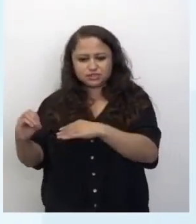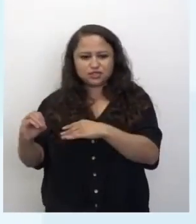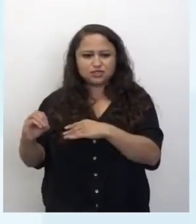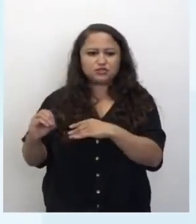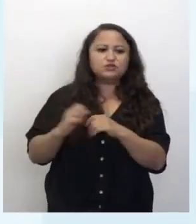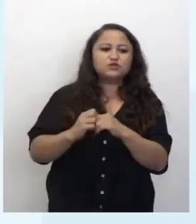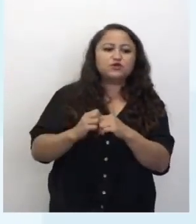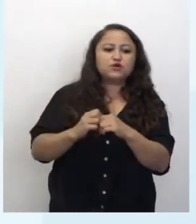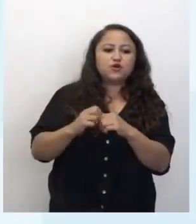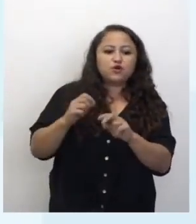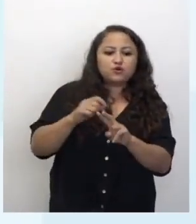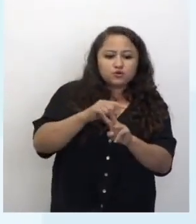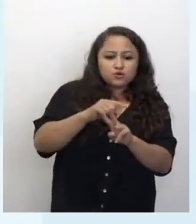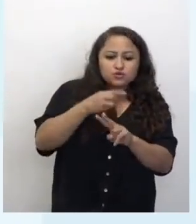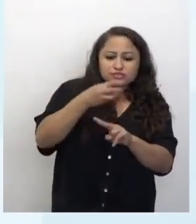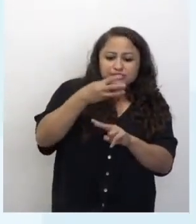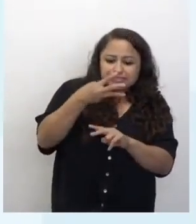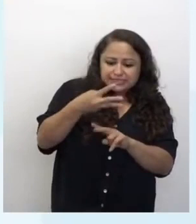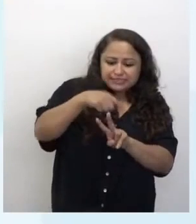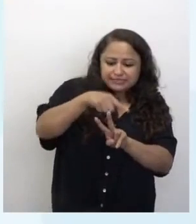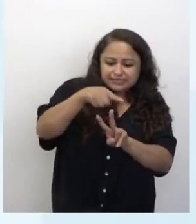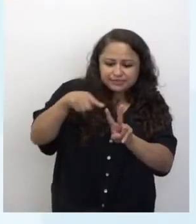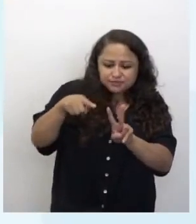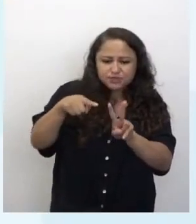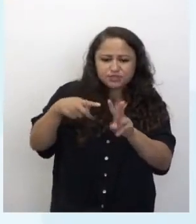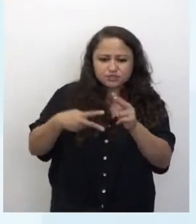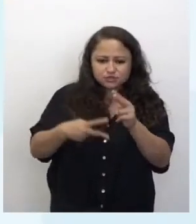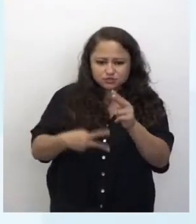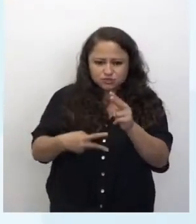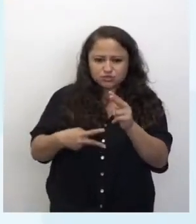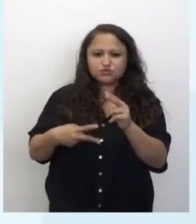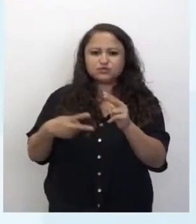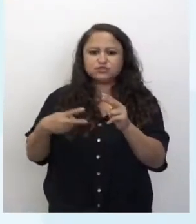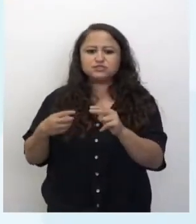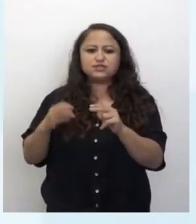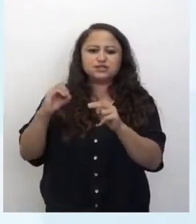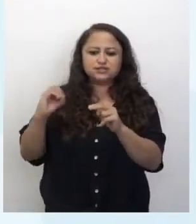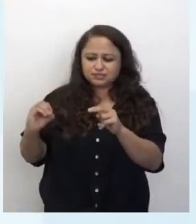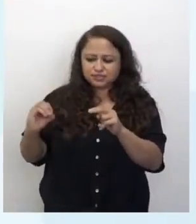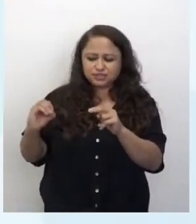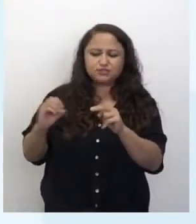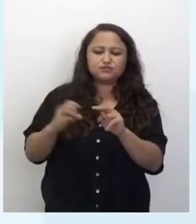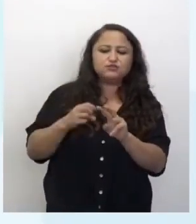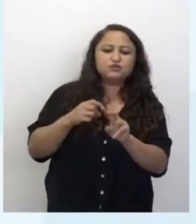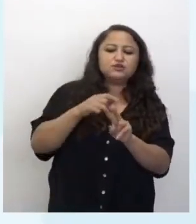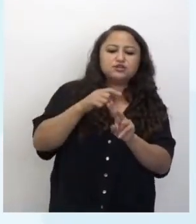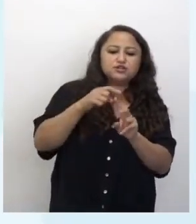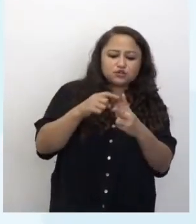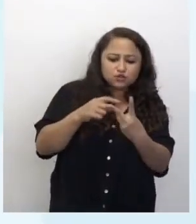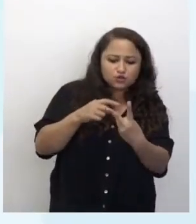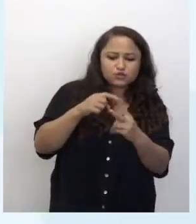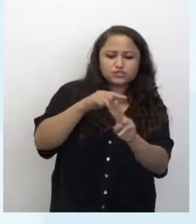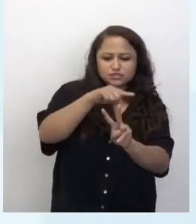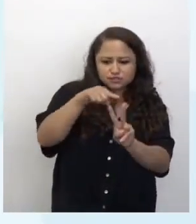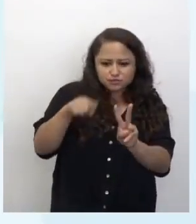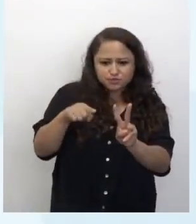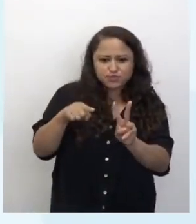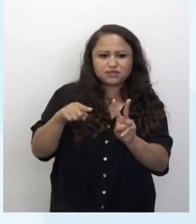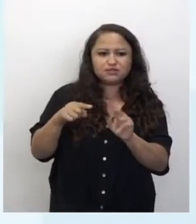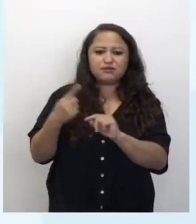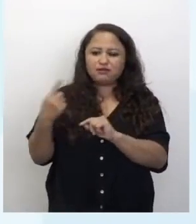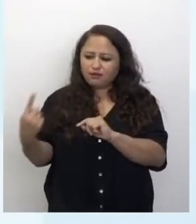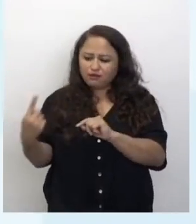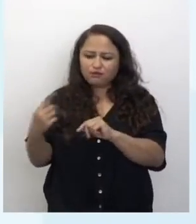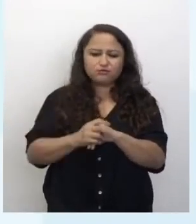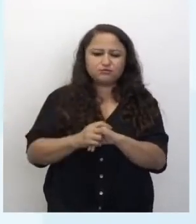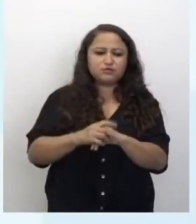Cosseno de 3π sobre 2 é 0. E cosseno de 2π é 1. Vou unir esses pontinhos no formato de